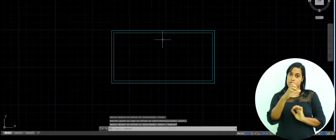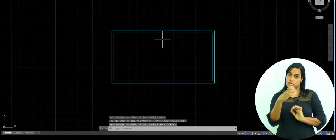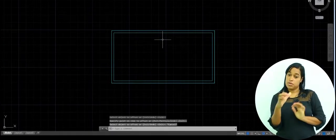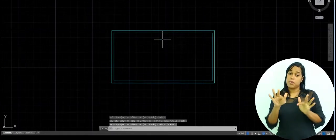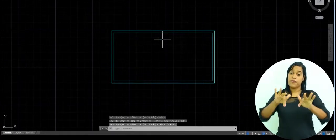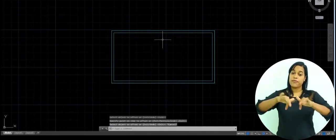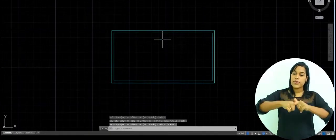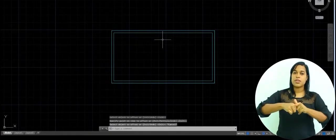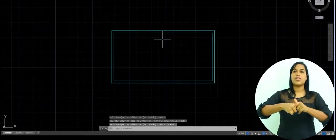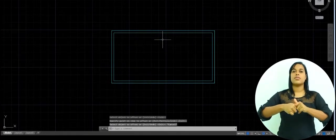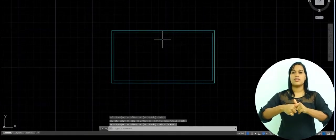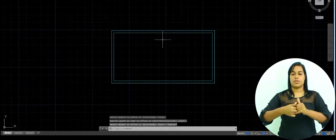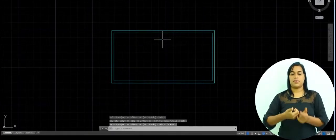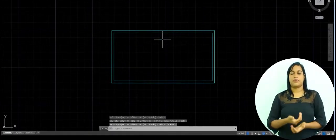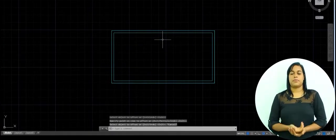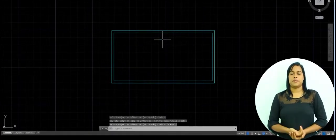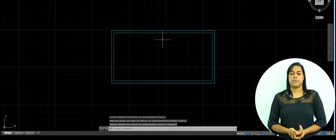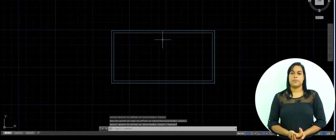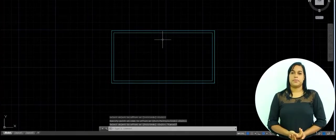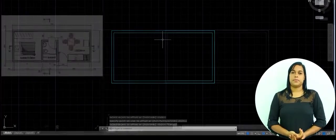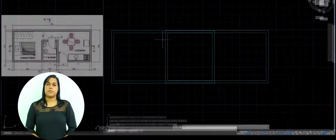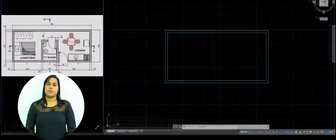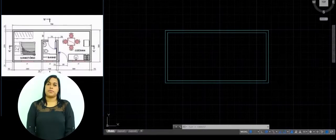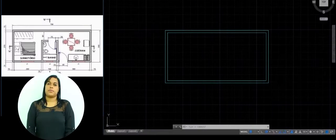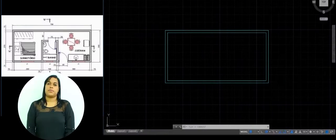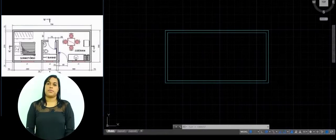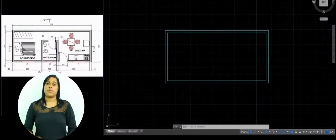E ESC para finalizar o comando.